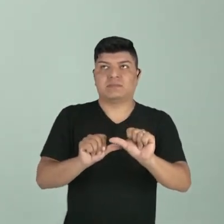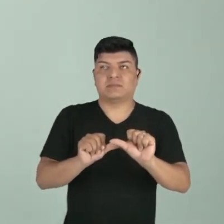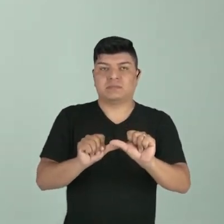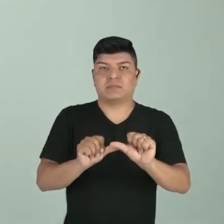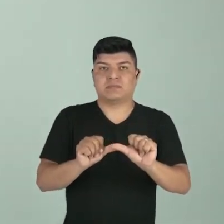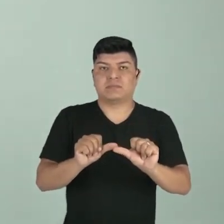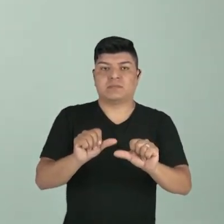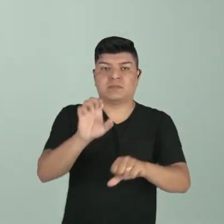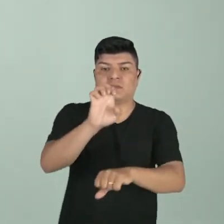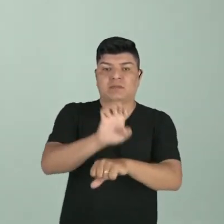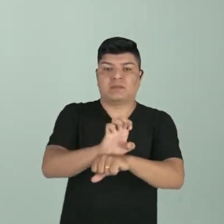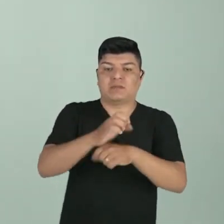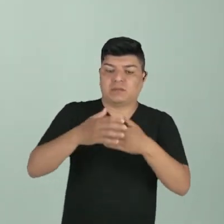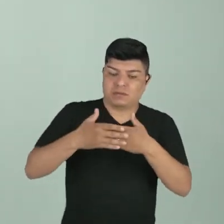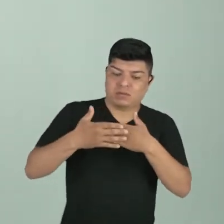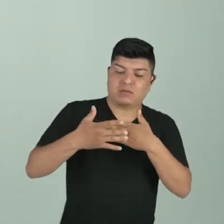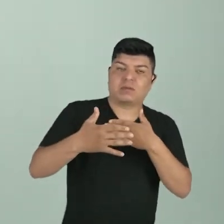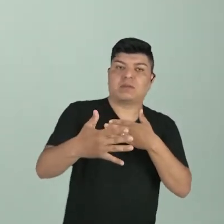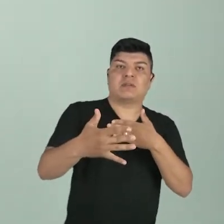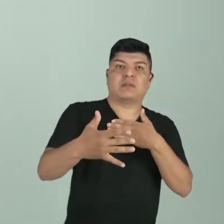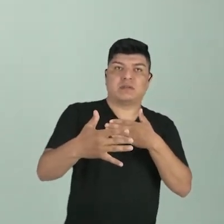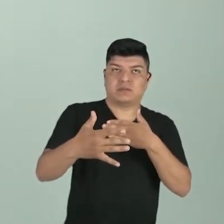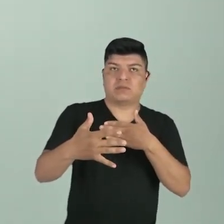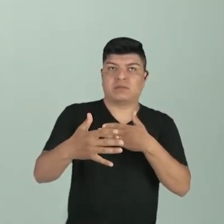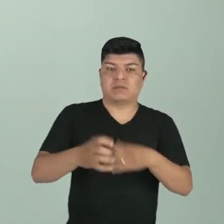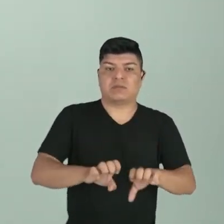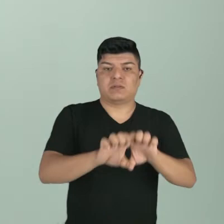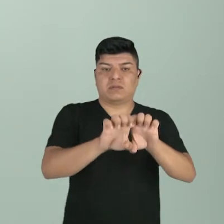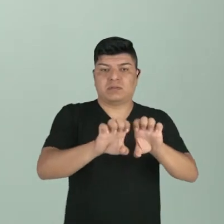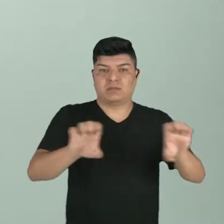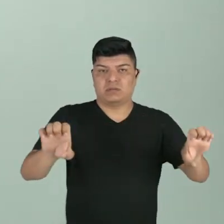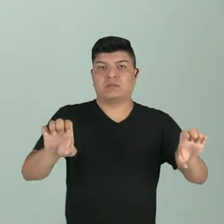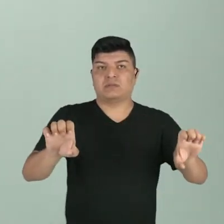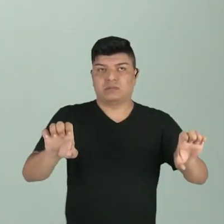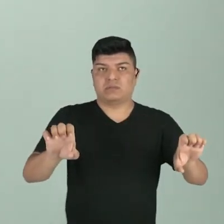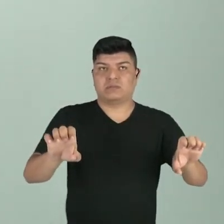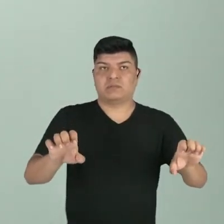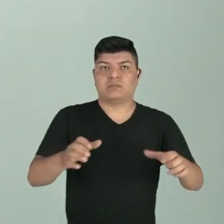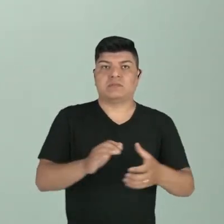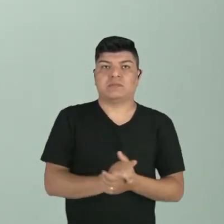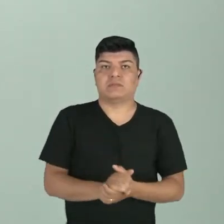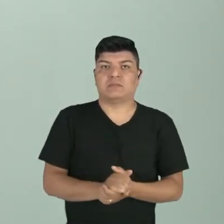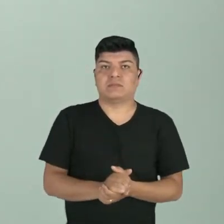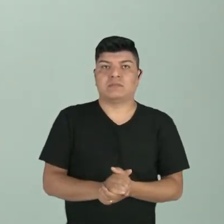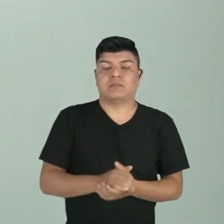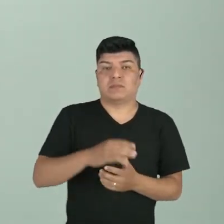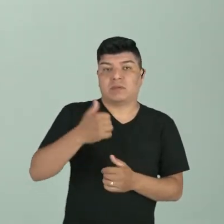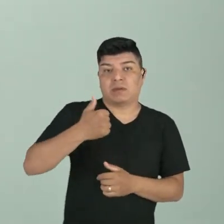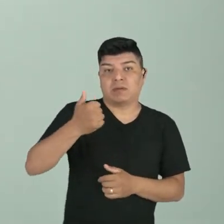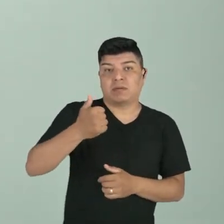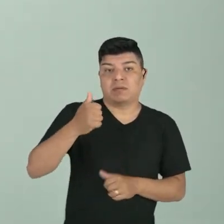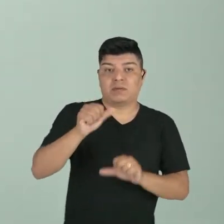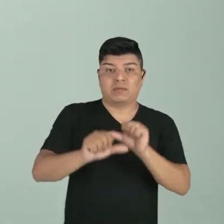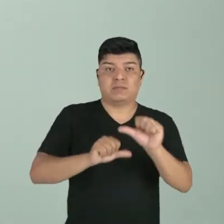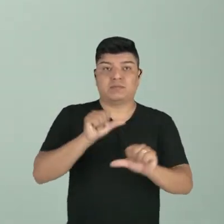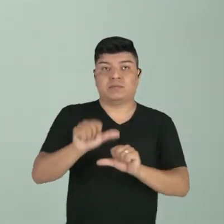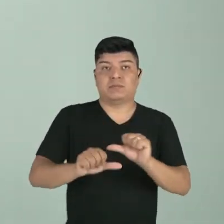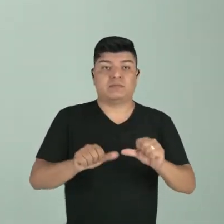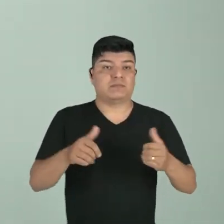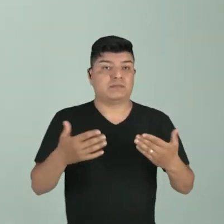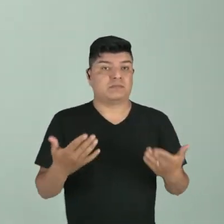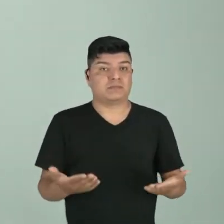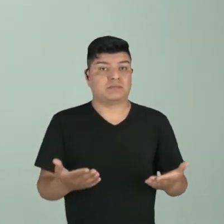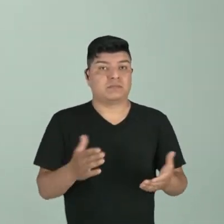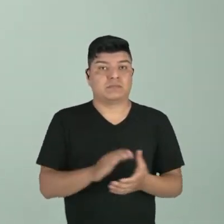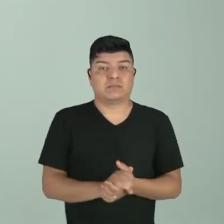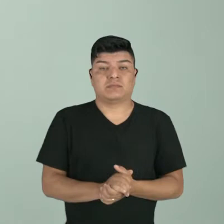Então, o Estado, a partir daí, ele estruturou-se. E uma das primeiras modificações foi